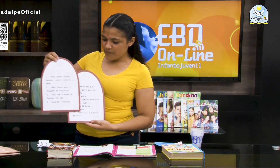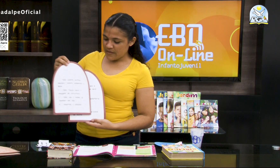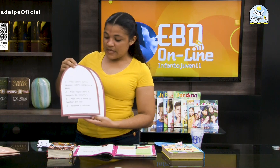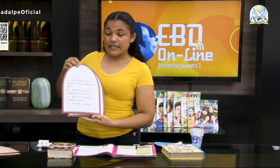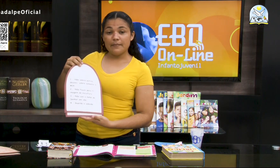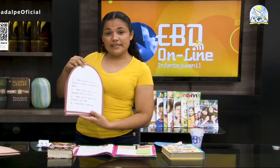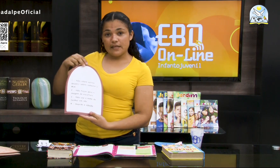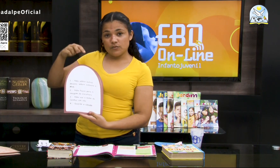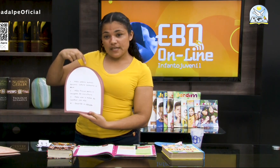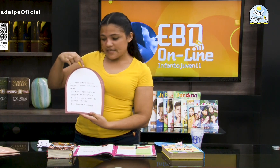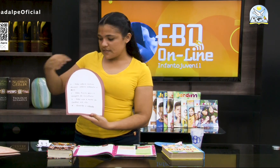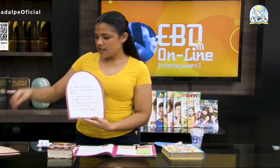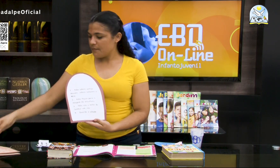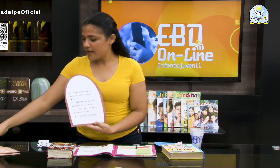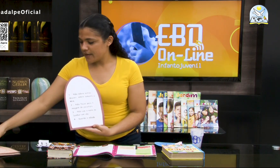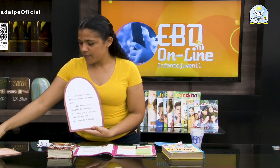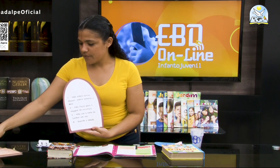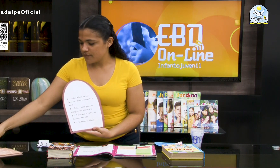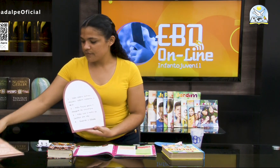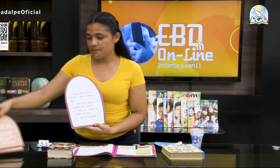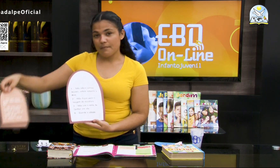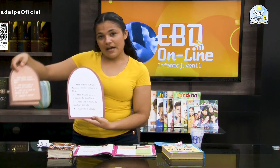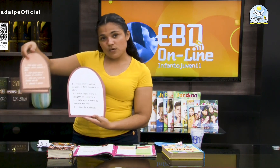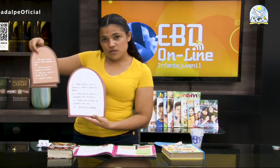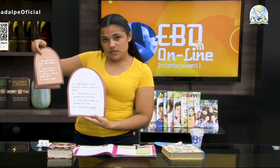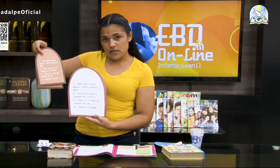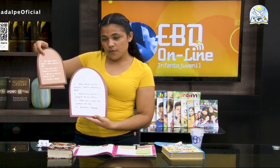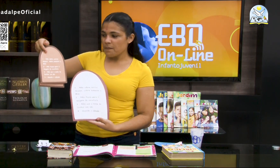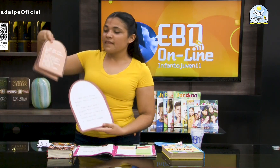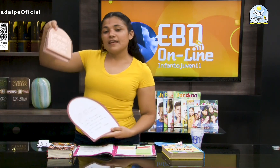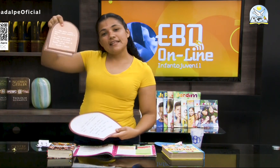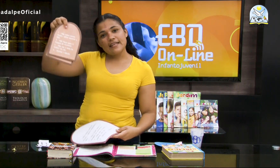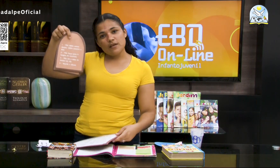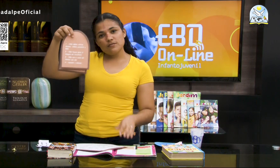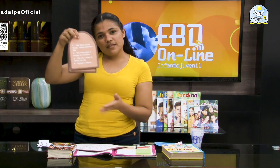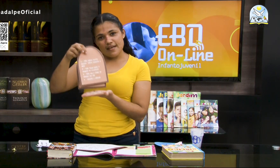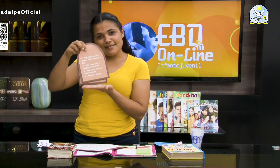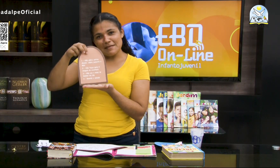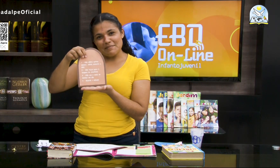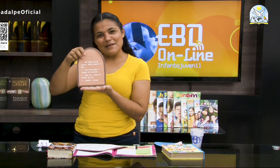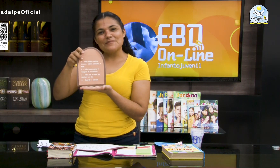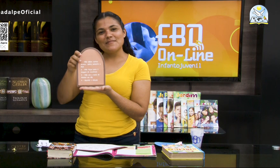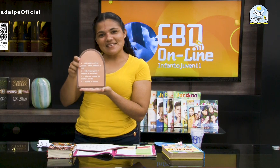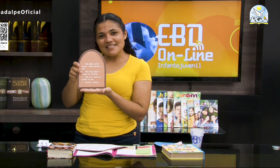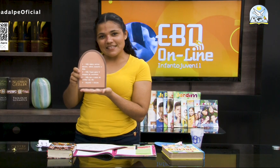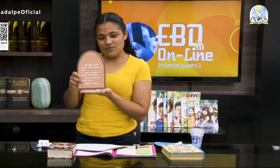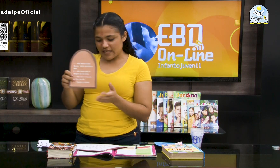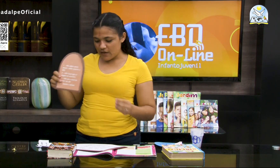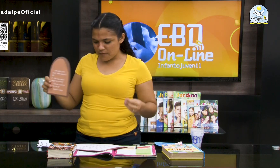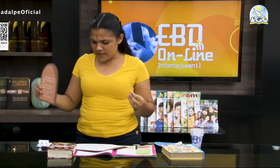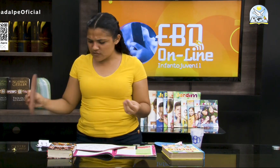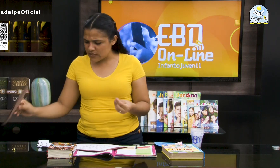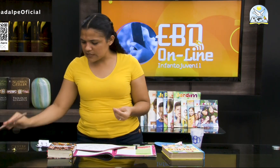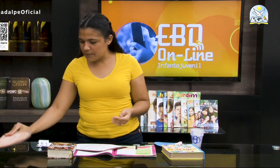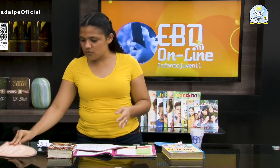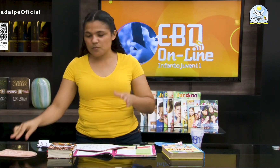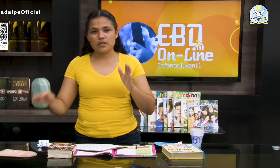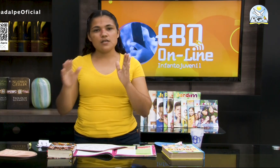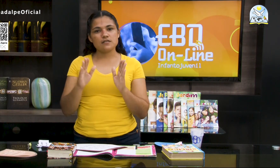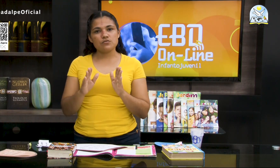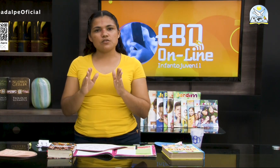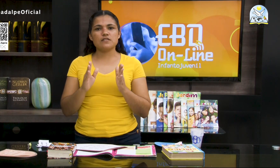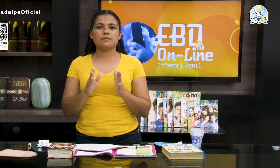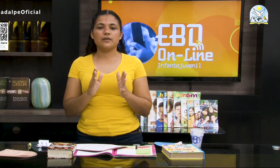branquinho. Também tenho desse tamanho marronzinho e tenho desse tamanho branquinho, tá? Confeccionei também